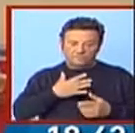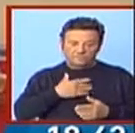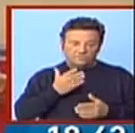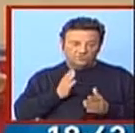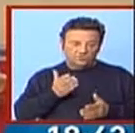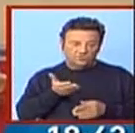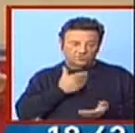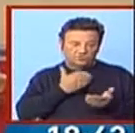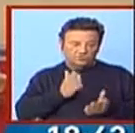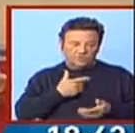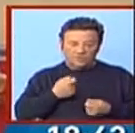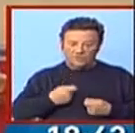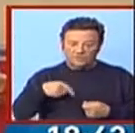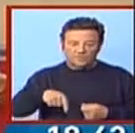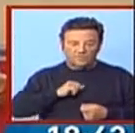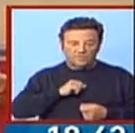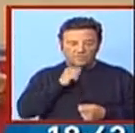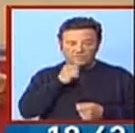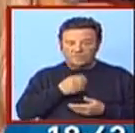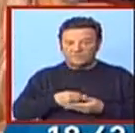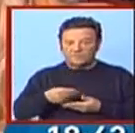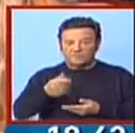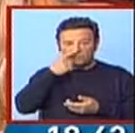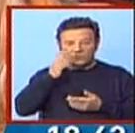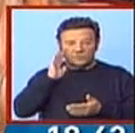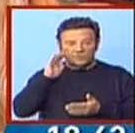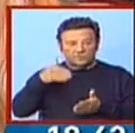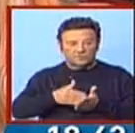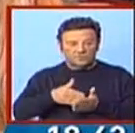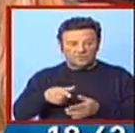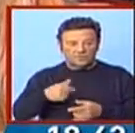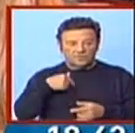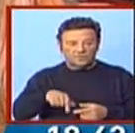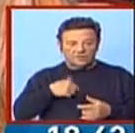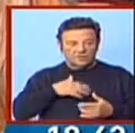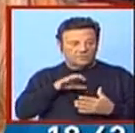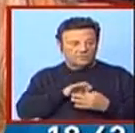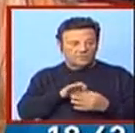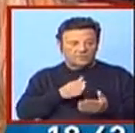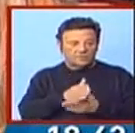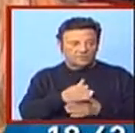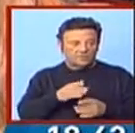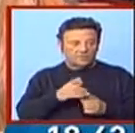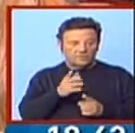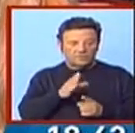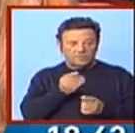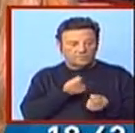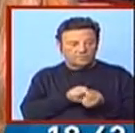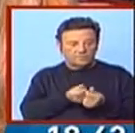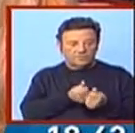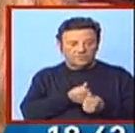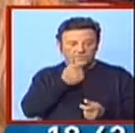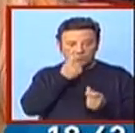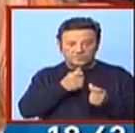já utilizávamos, naquilo que servimos aos nossos hóspedes. Estamos cá para nós colaborarmos diretamente e de modo muito próximo com os